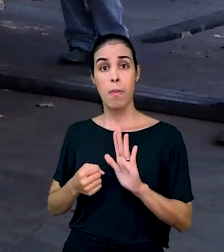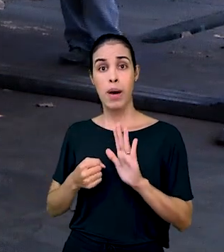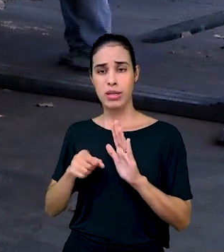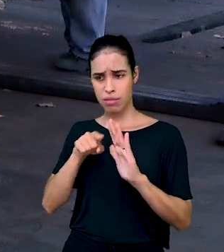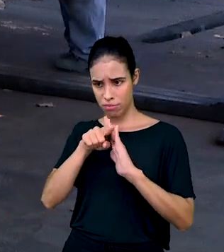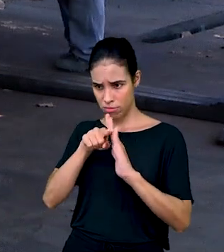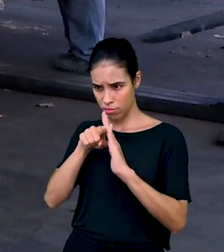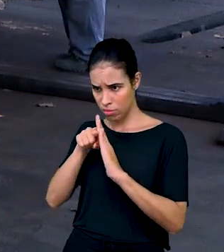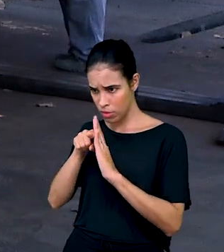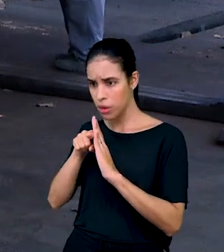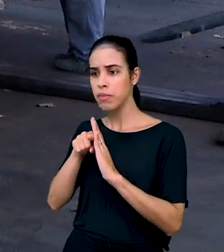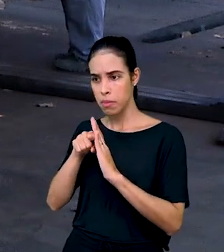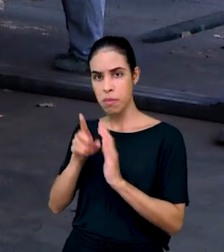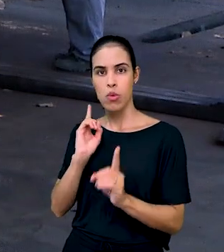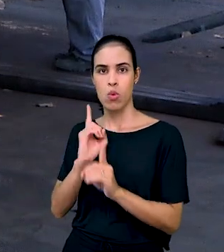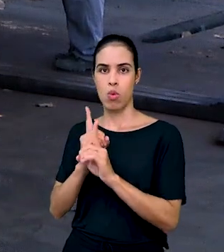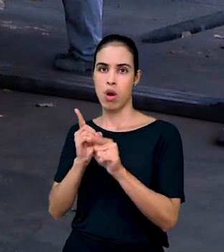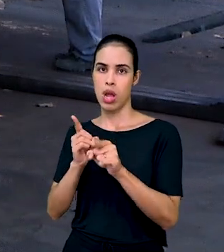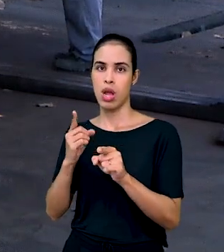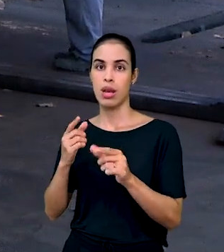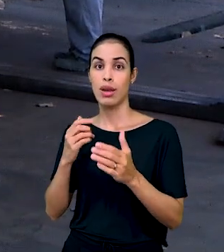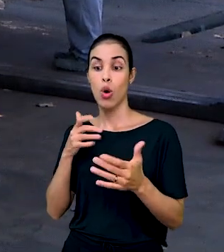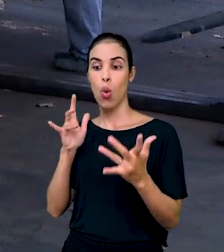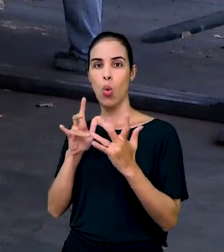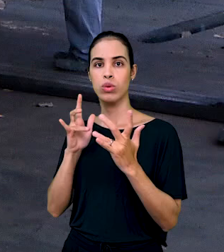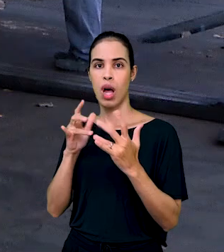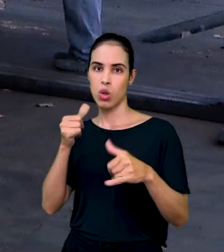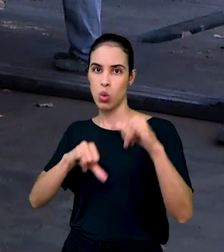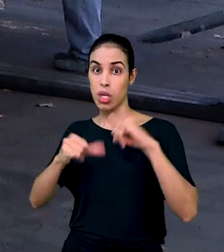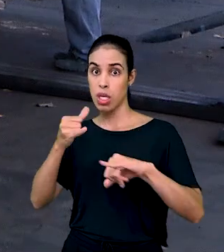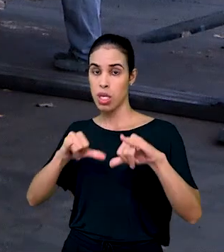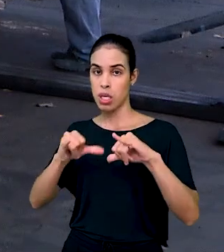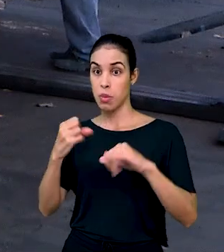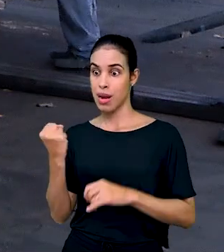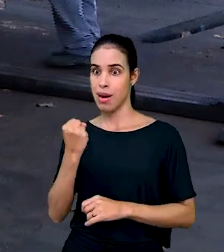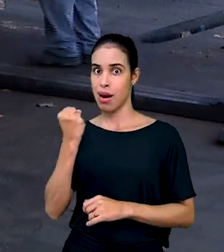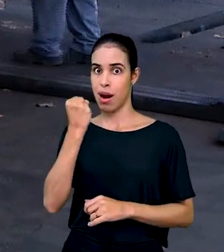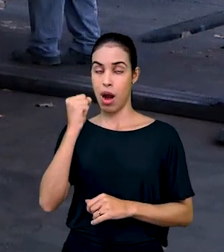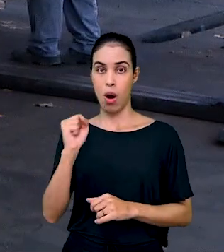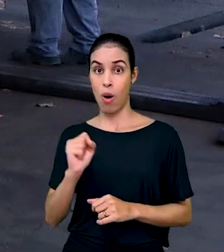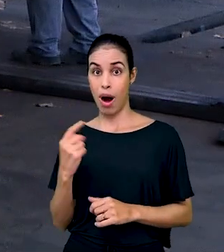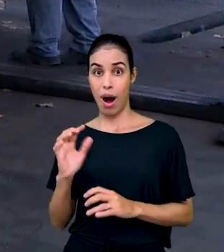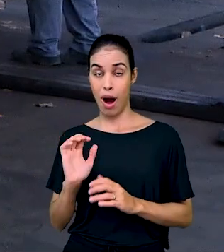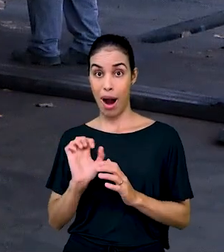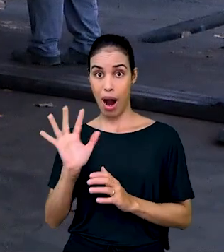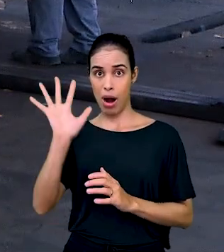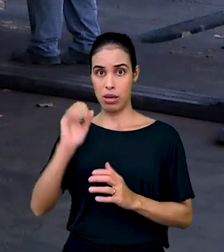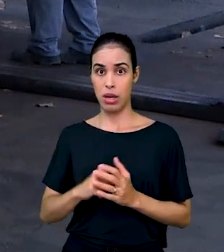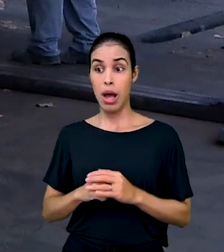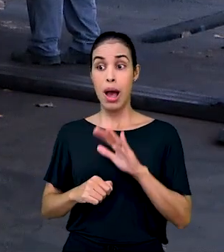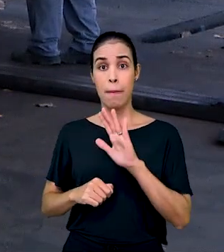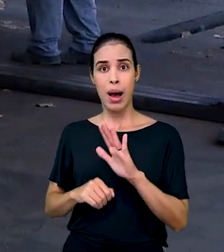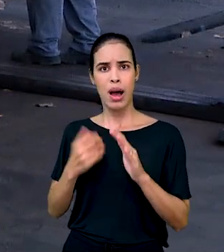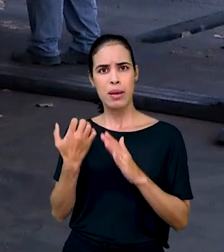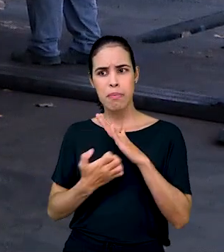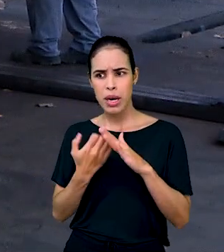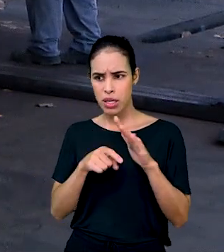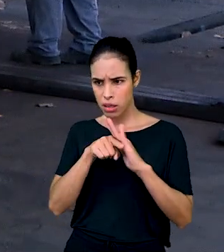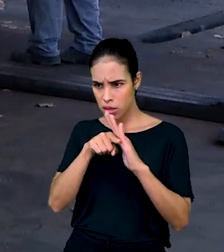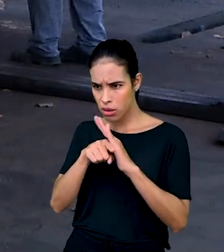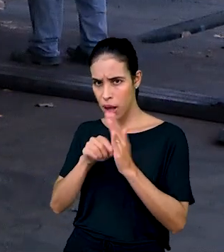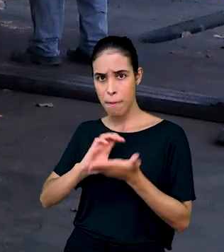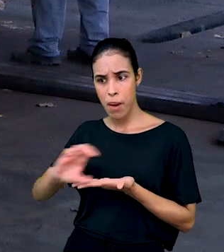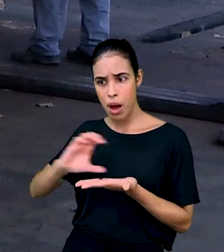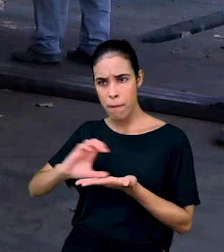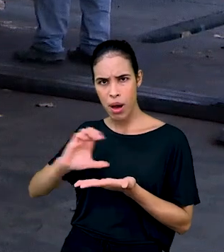a perícia, trabalhava exposto a agentes químicos insalubres em grau máximo. Só que a empresa pagava adicional de insalubridade em grau